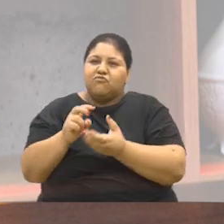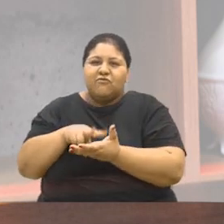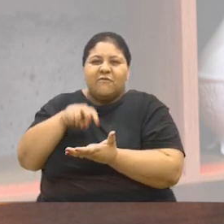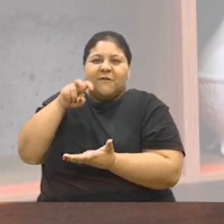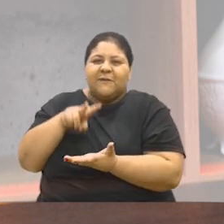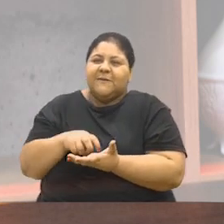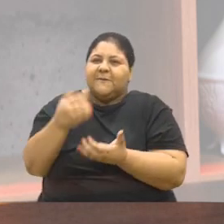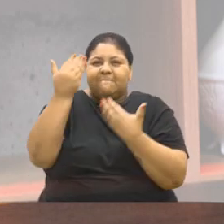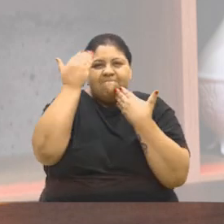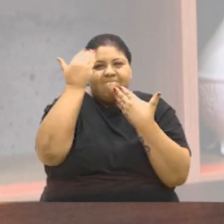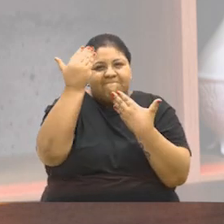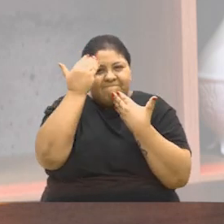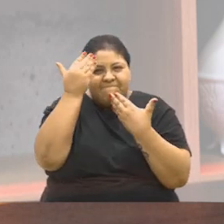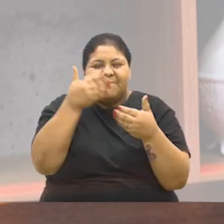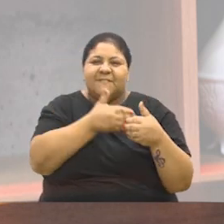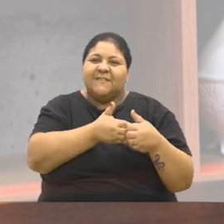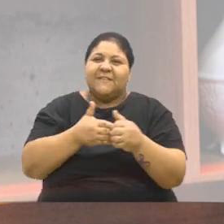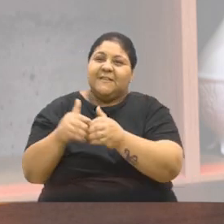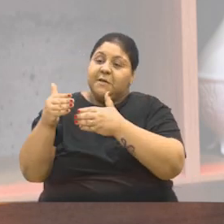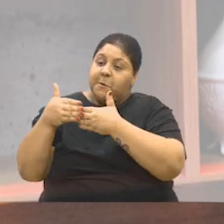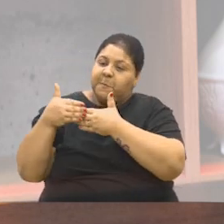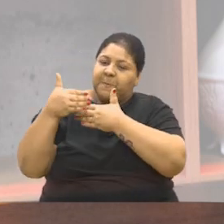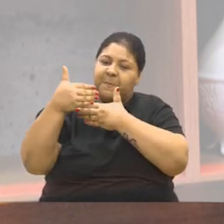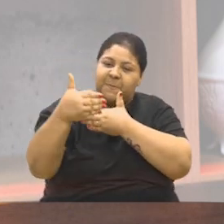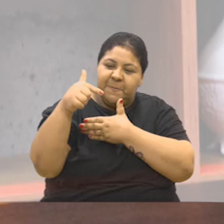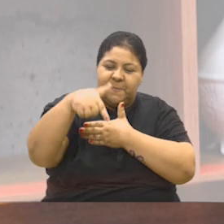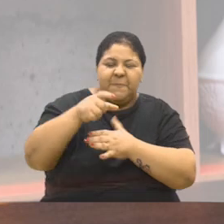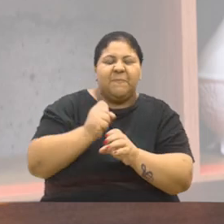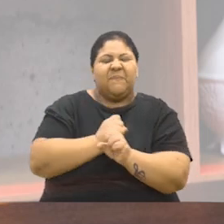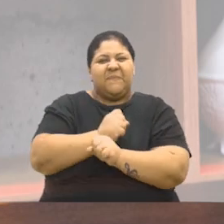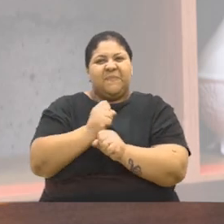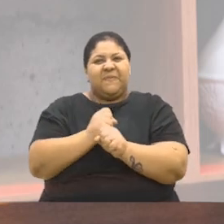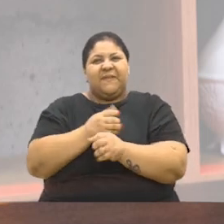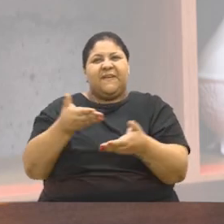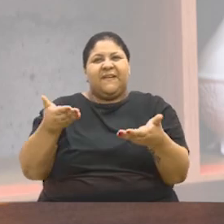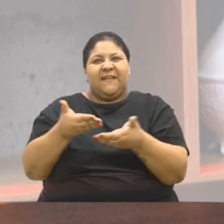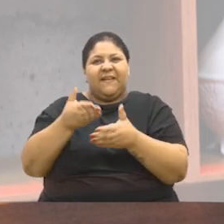2025 de muitas alegrias. Muito obrigado pela companhia ao longo